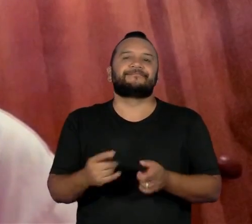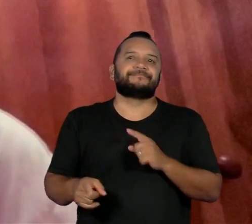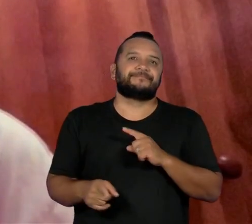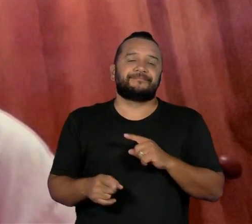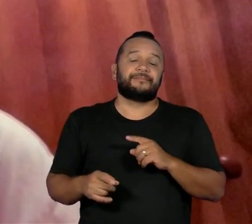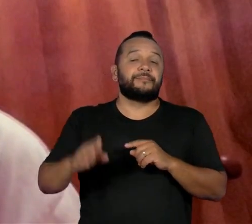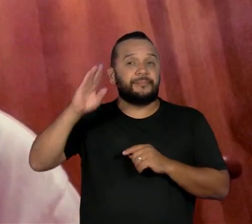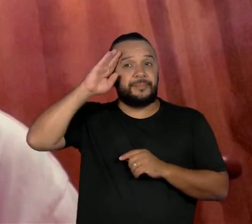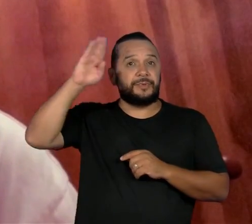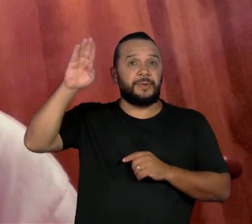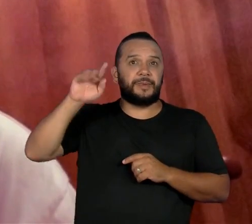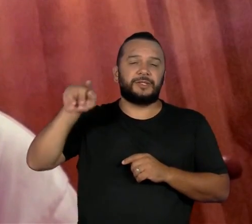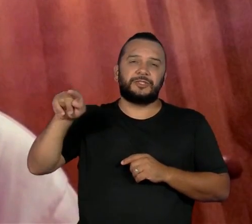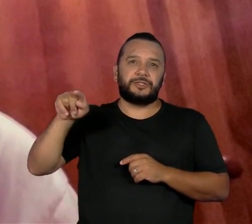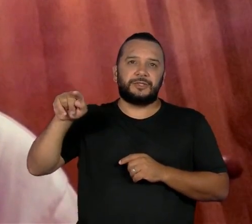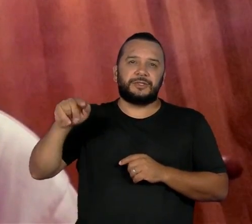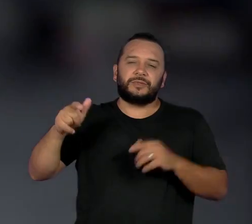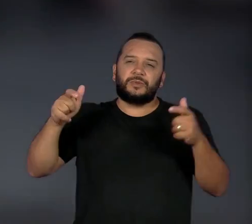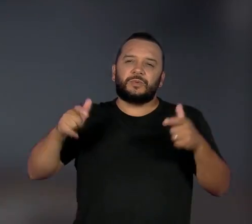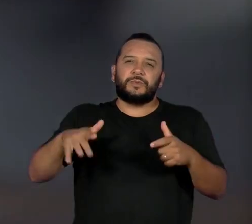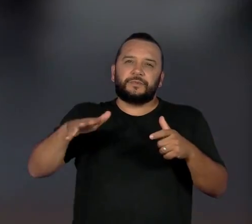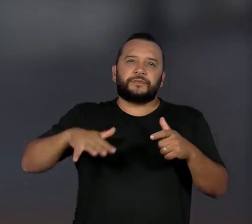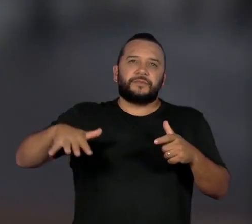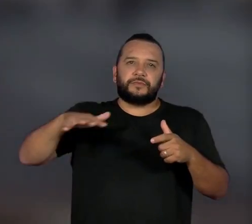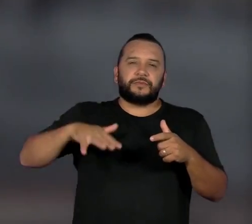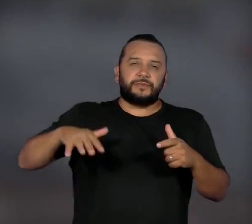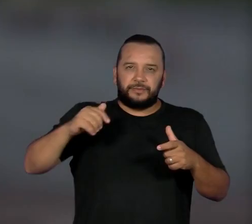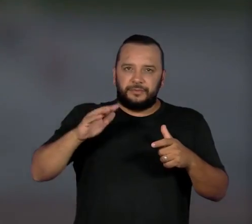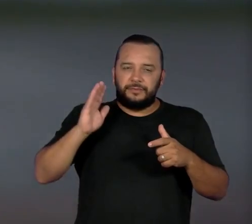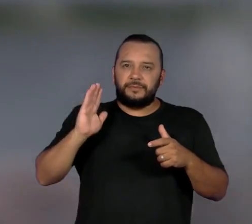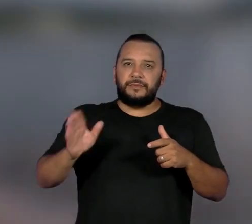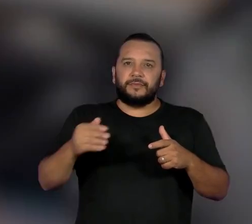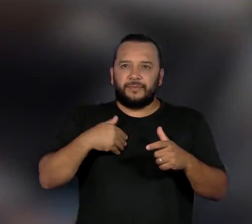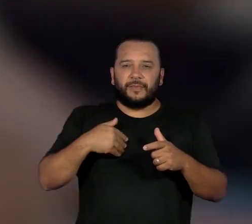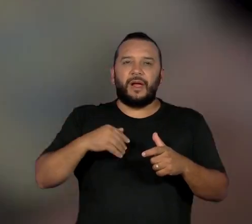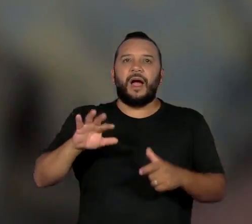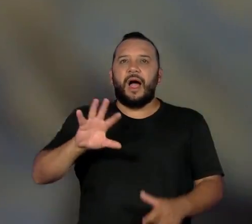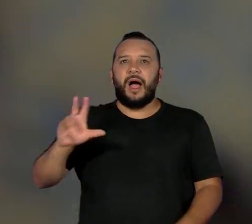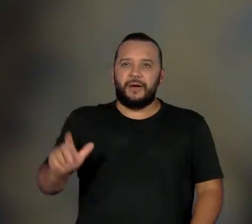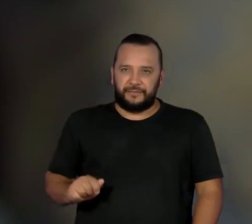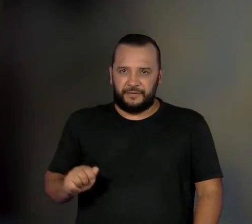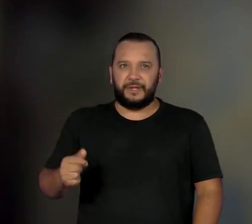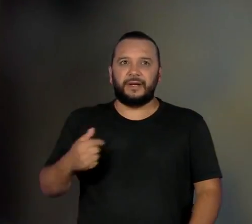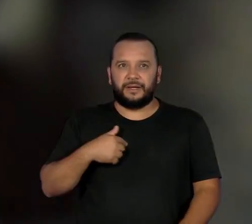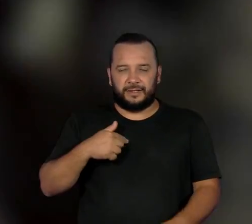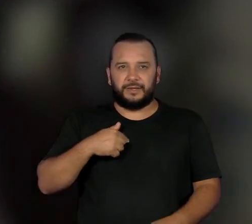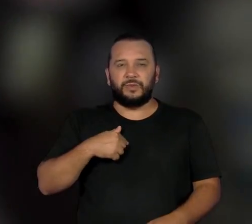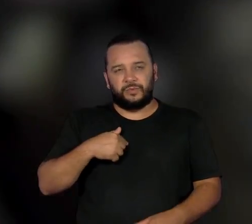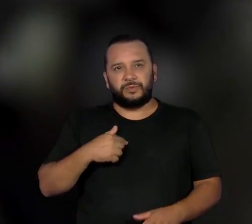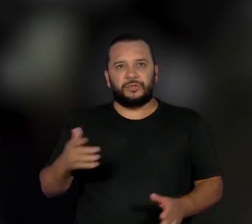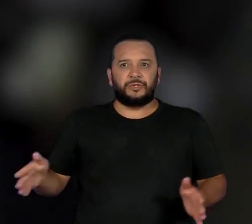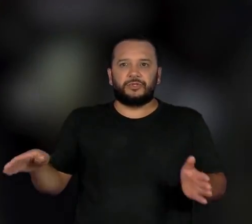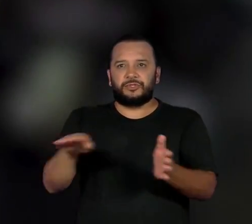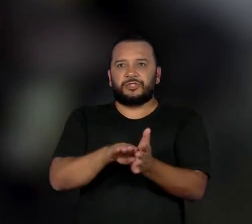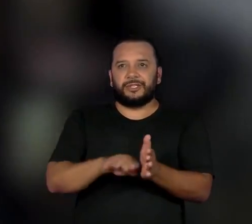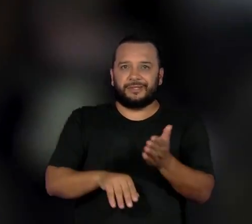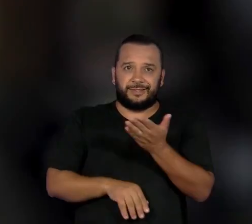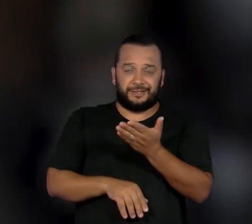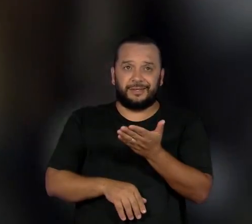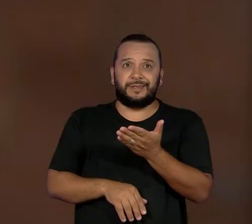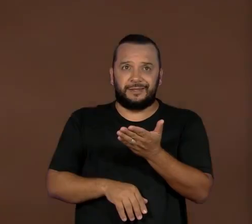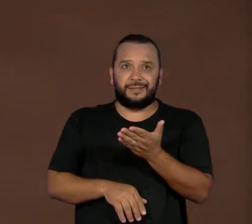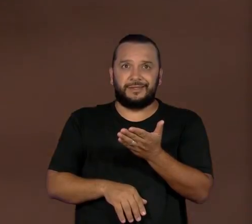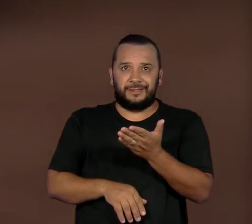ali no centro, na região centro-oeste da África. Eu me lembro que eu cheguei na